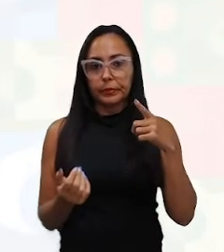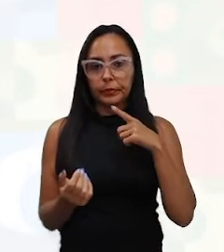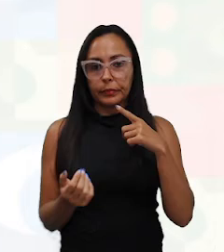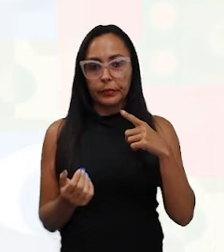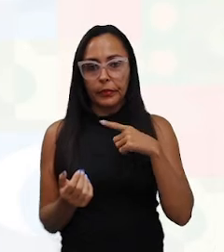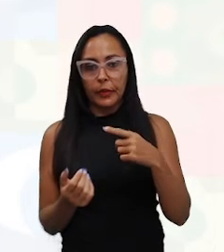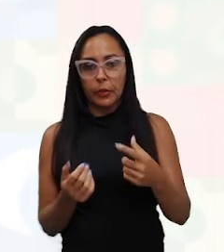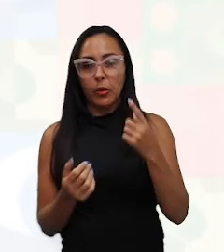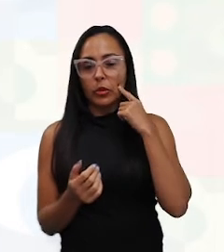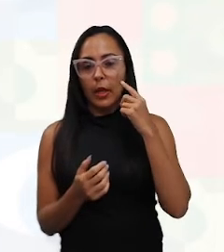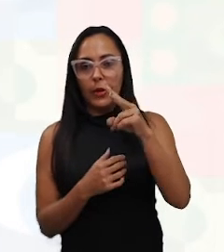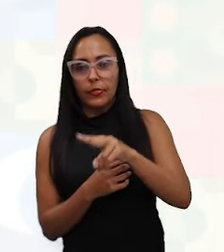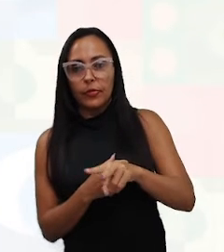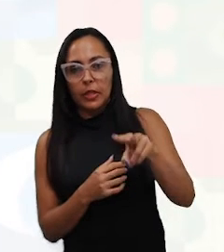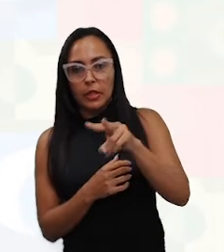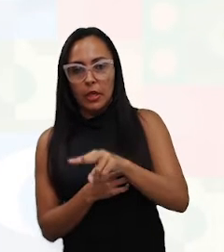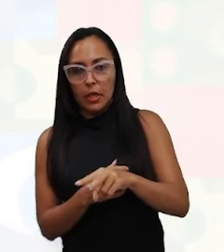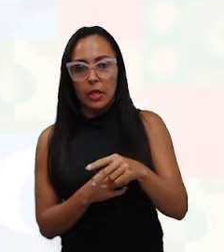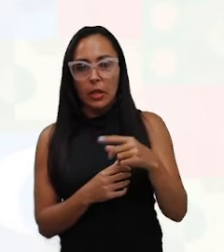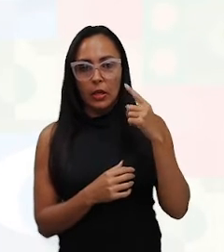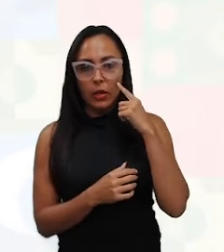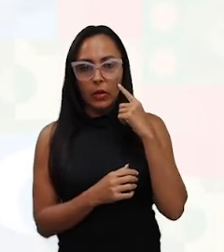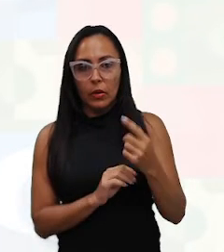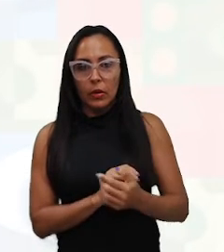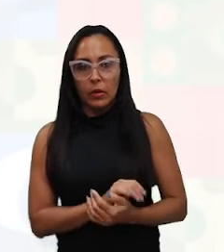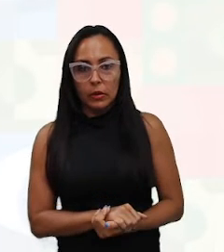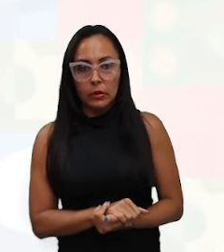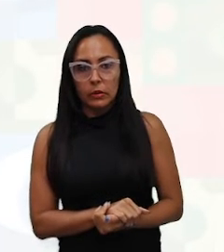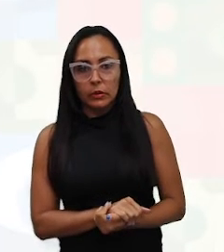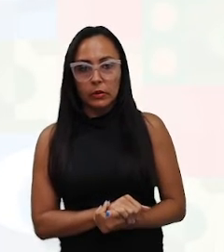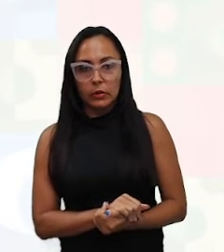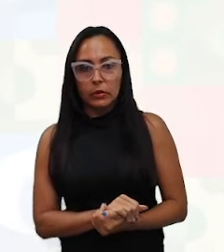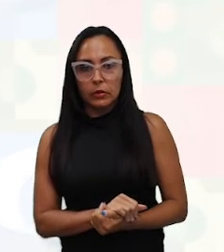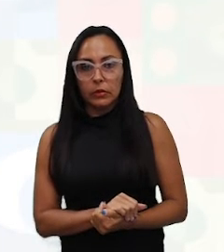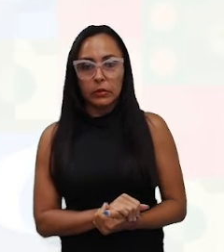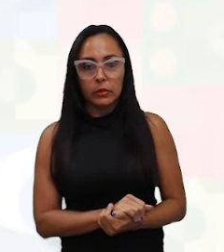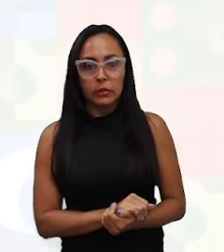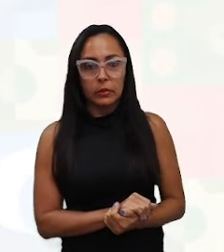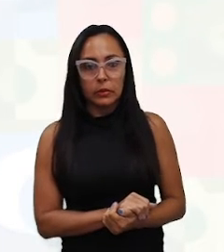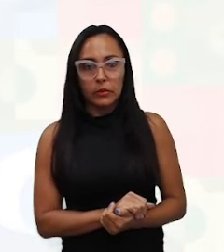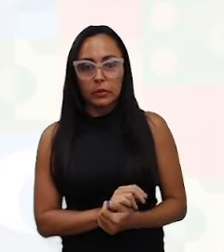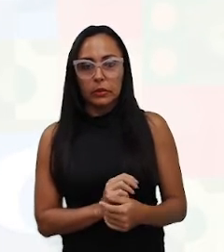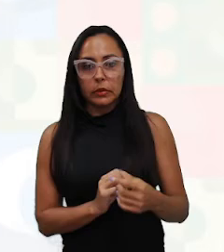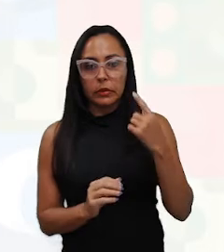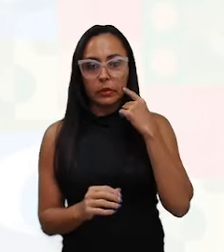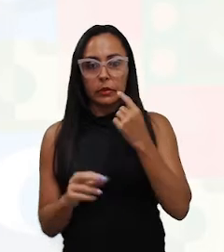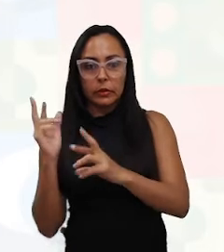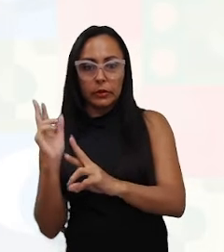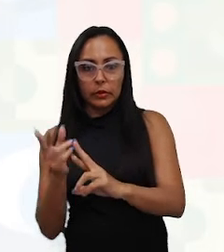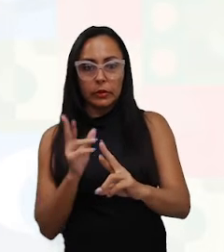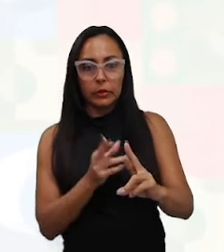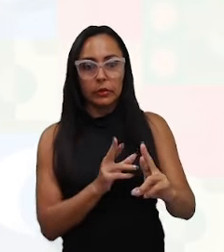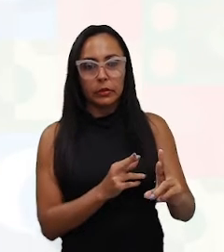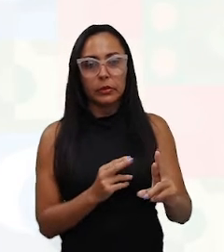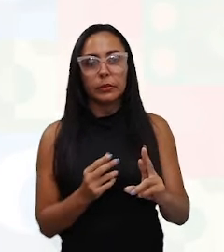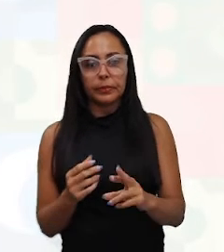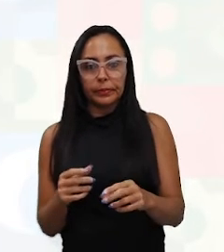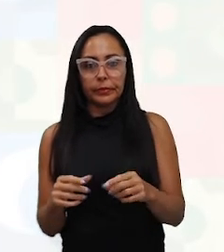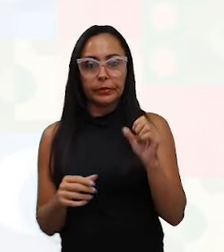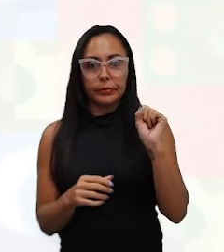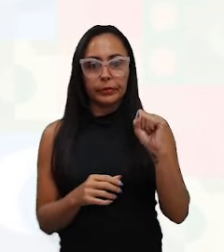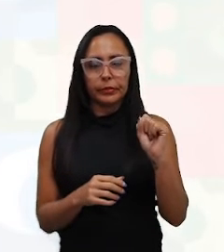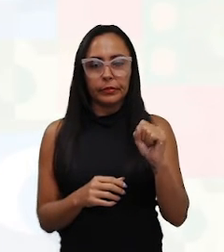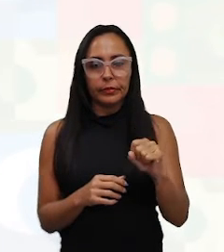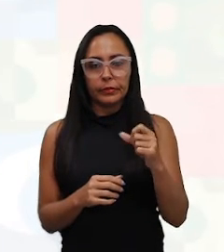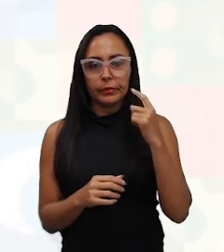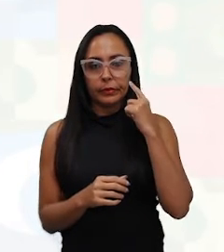a visão de um telhado, né, de uma parte superior, e é uma forma de representação através com a